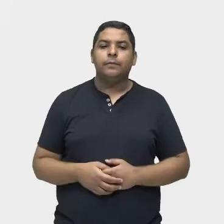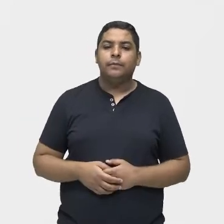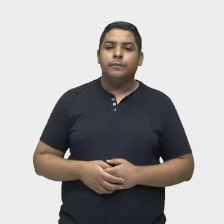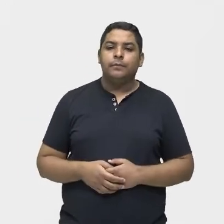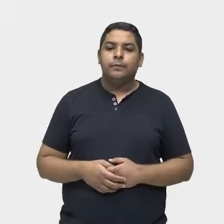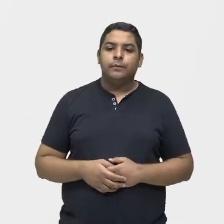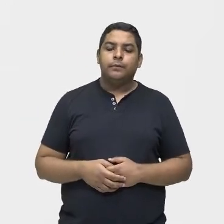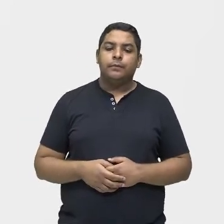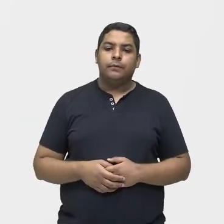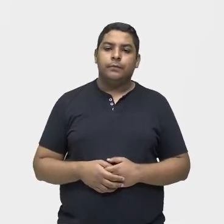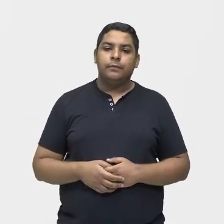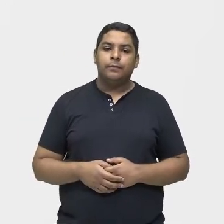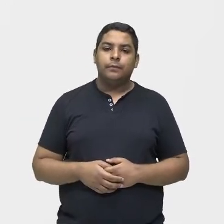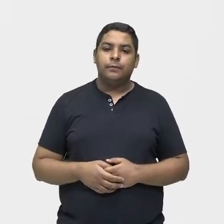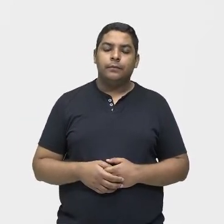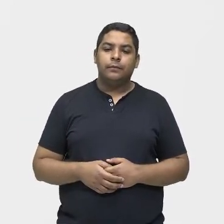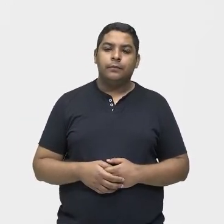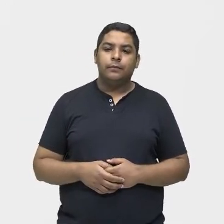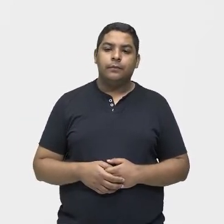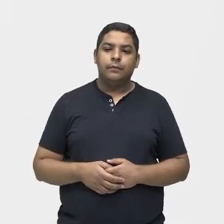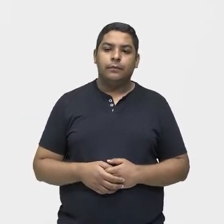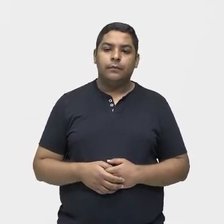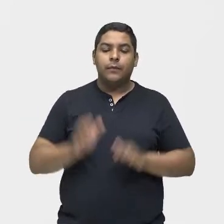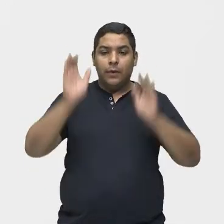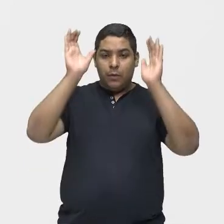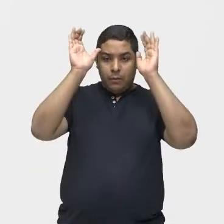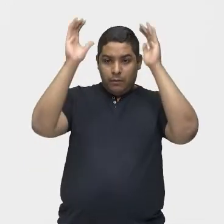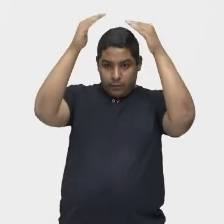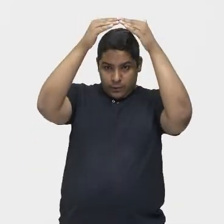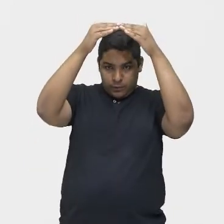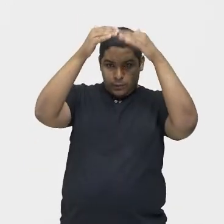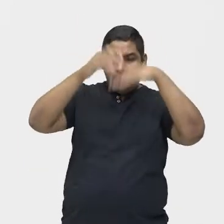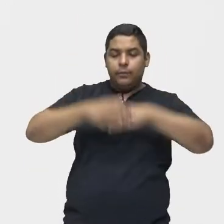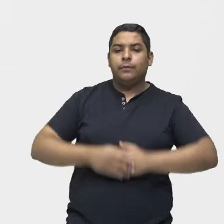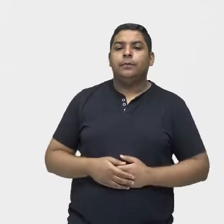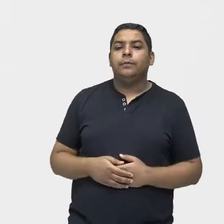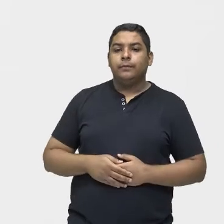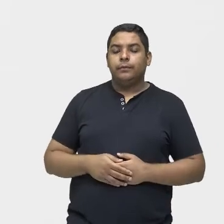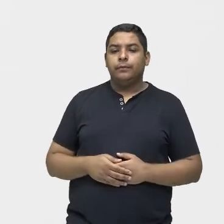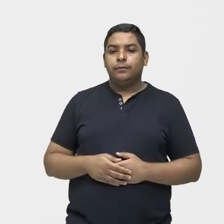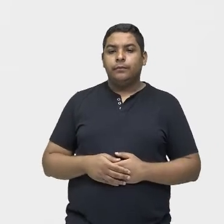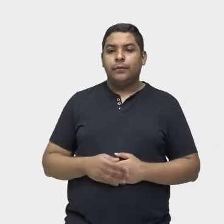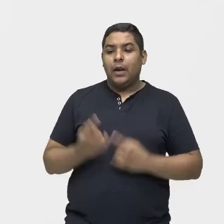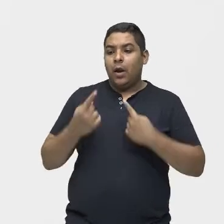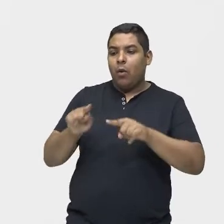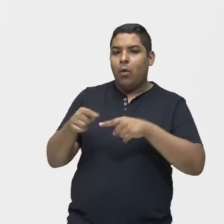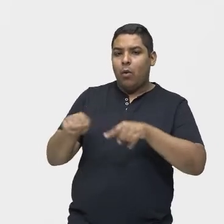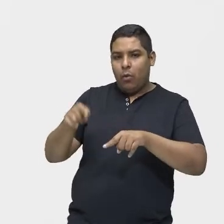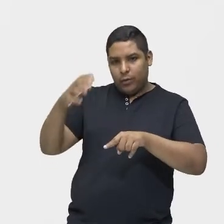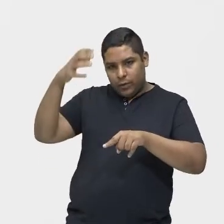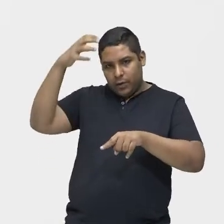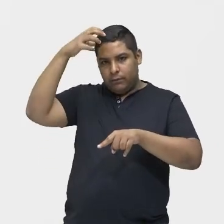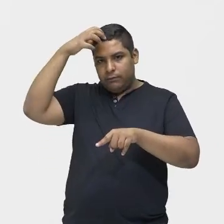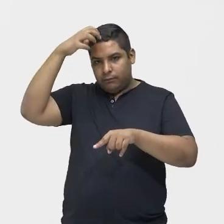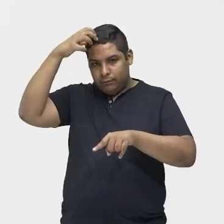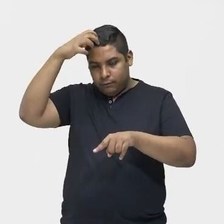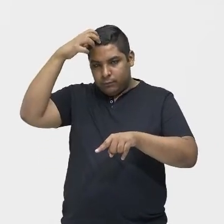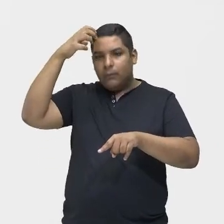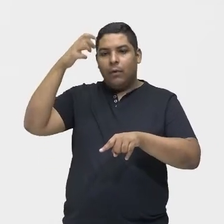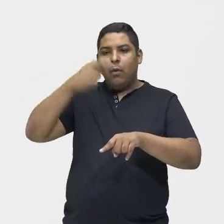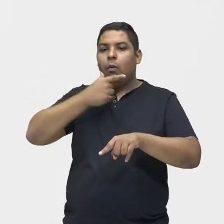uma possibilidade ali de você capturar o rei. Mas ainda há uma chance do rei escapar ou